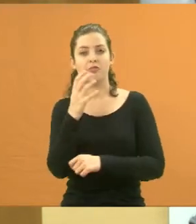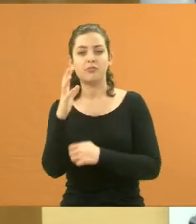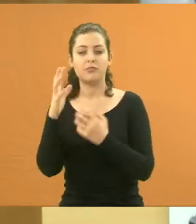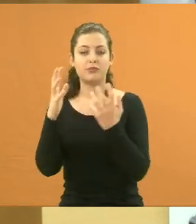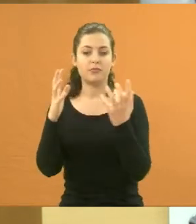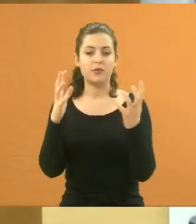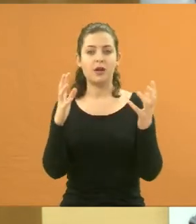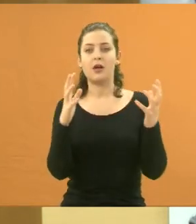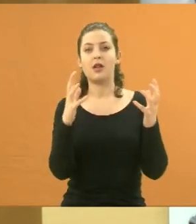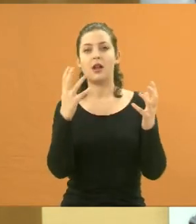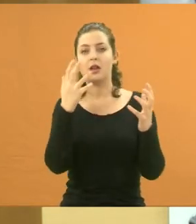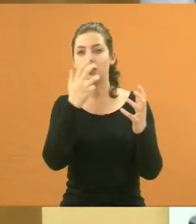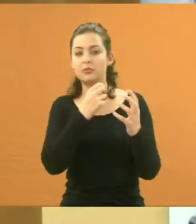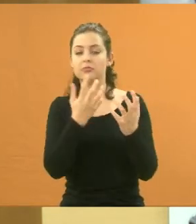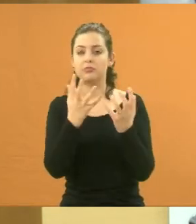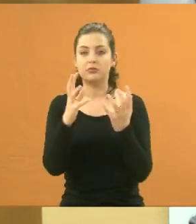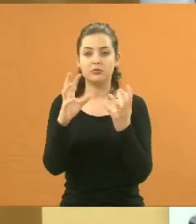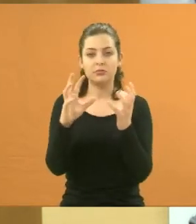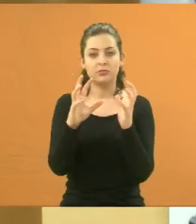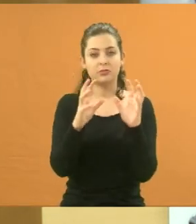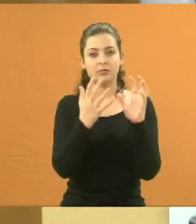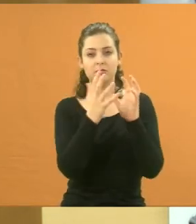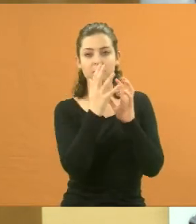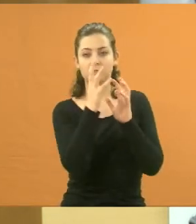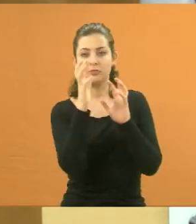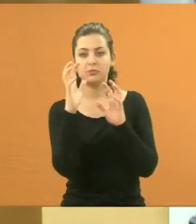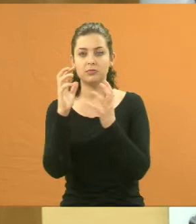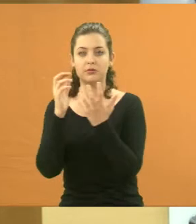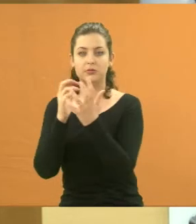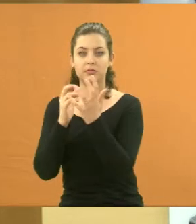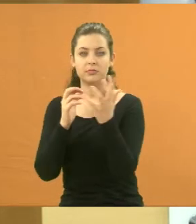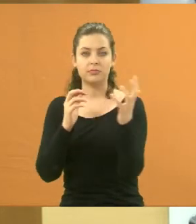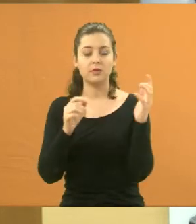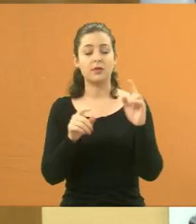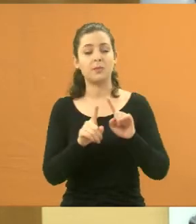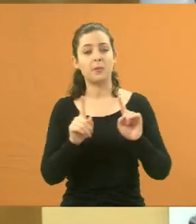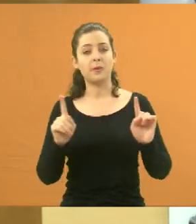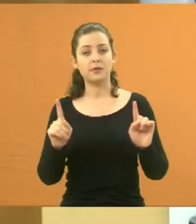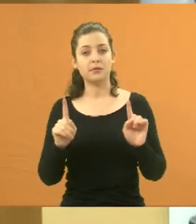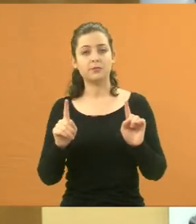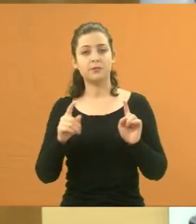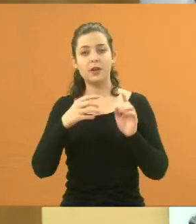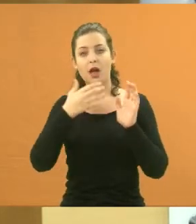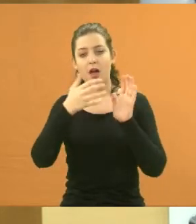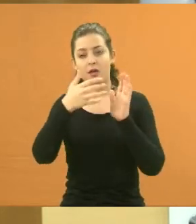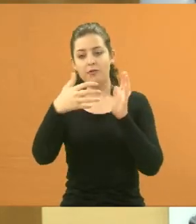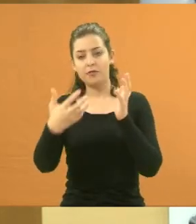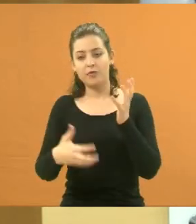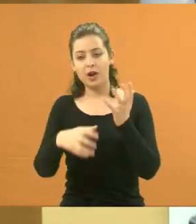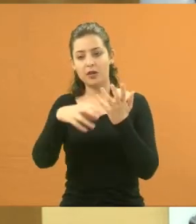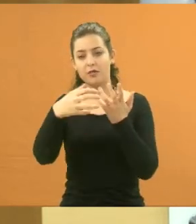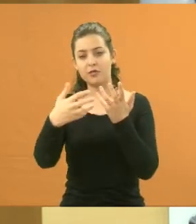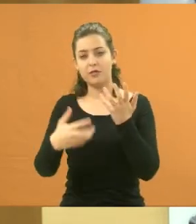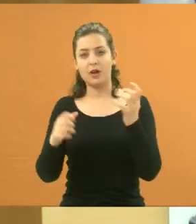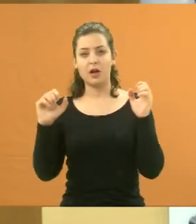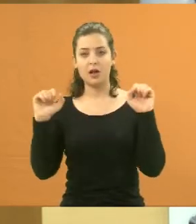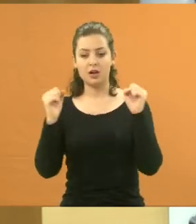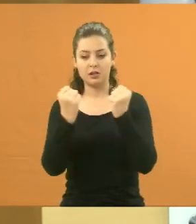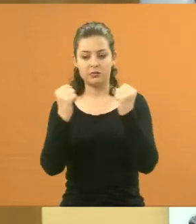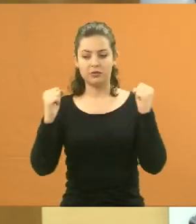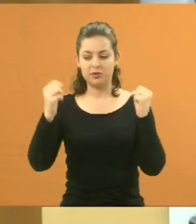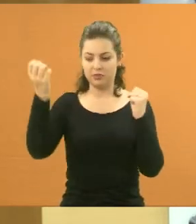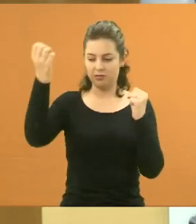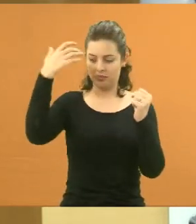graças a Deus é uma praça que tem bastante árvores, e os frutos caem, quem está fazendo academia ao ar